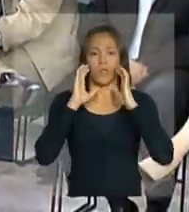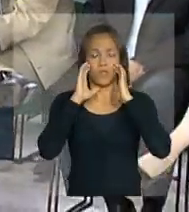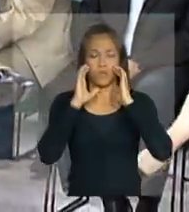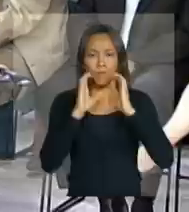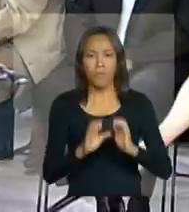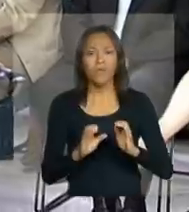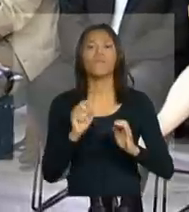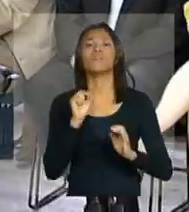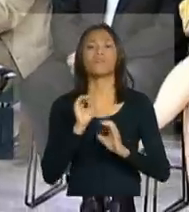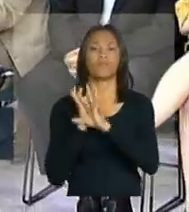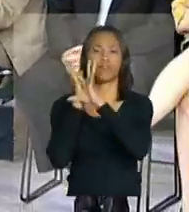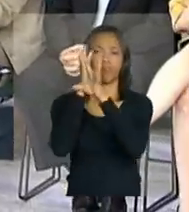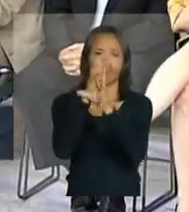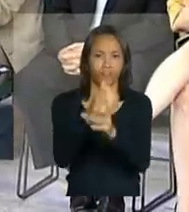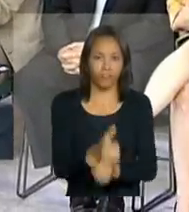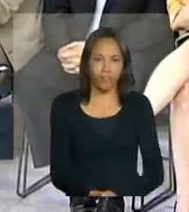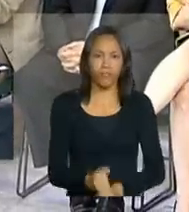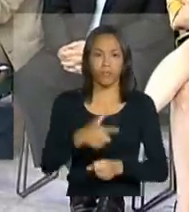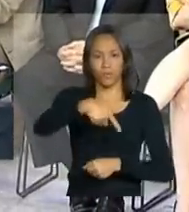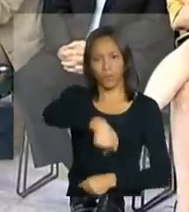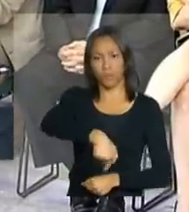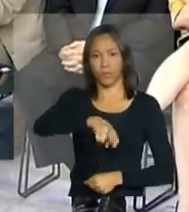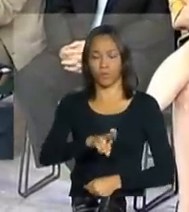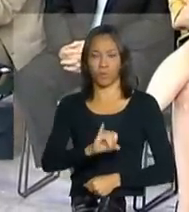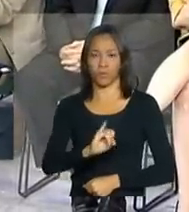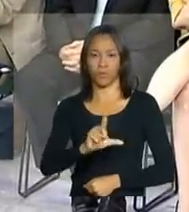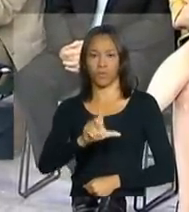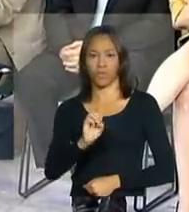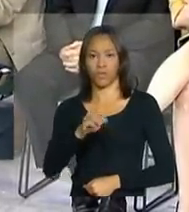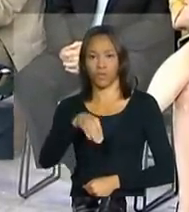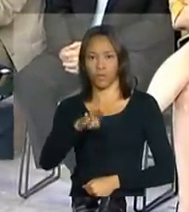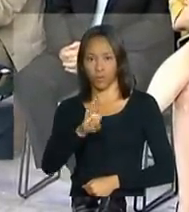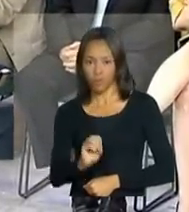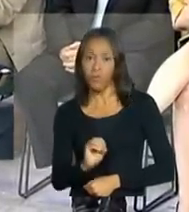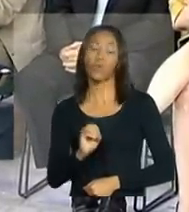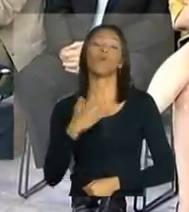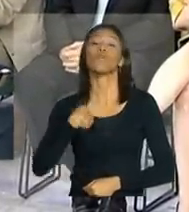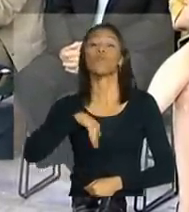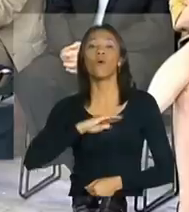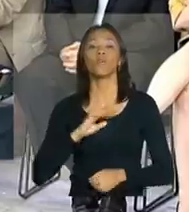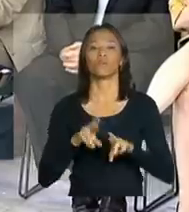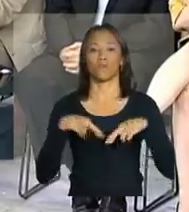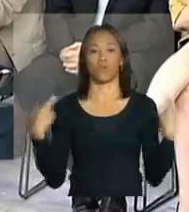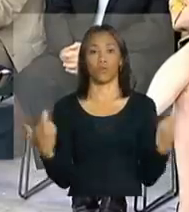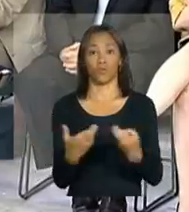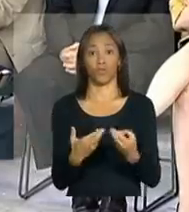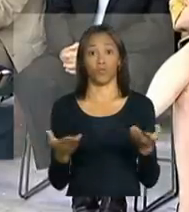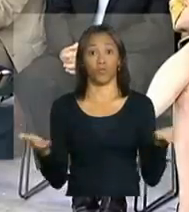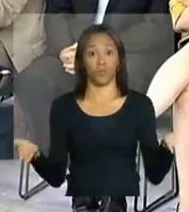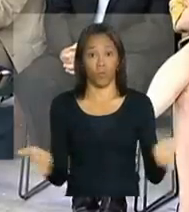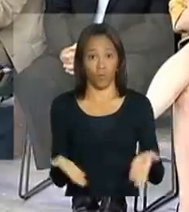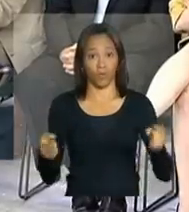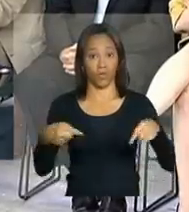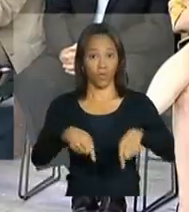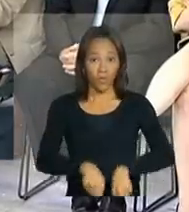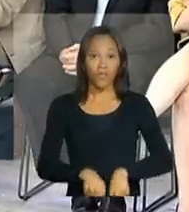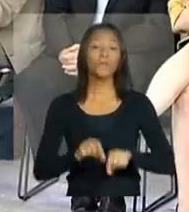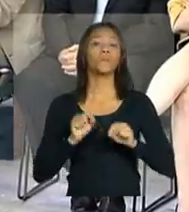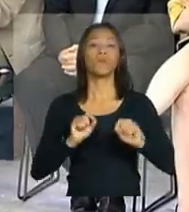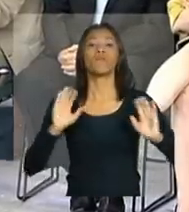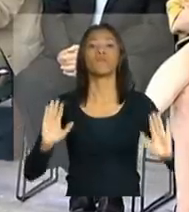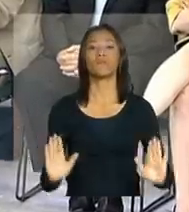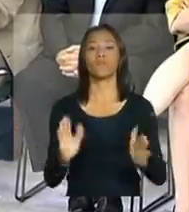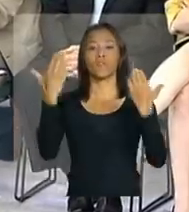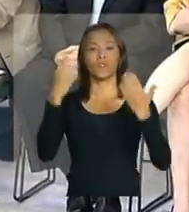fizeram o Quilombo dos Palmares nos reunimos hoje para Celebrar o